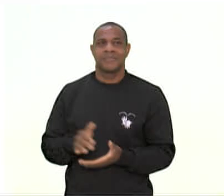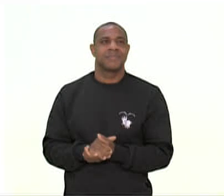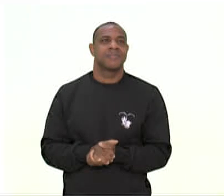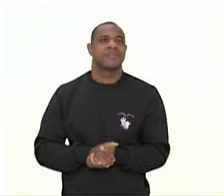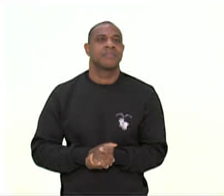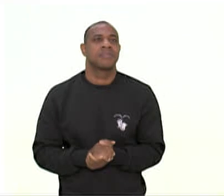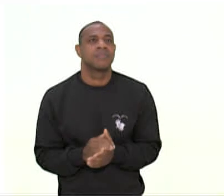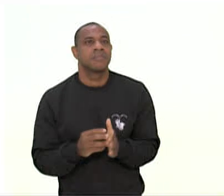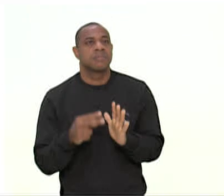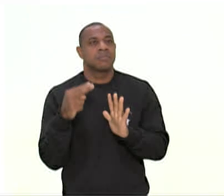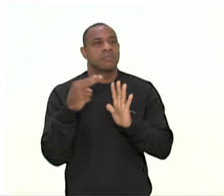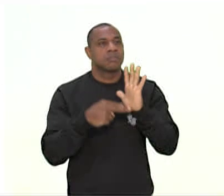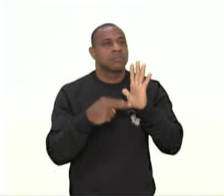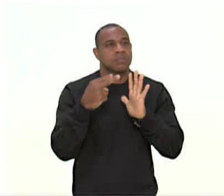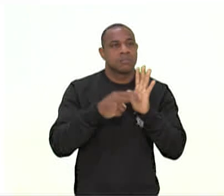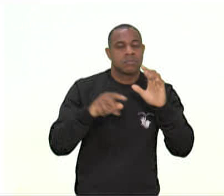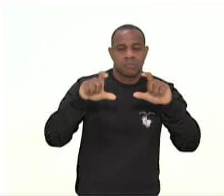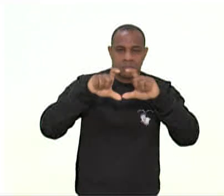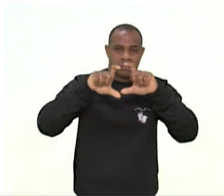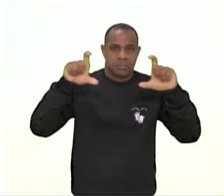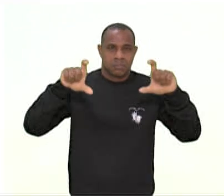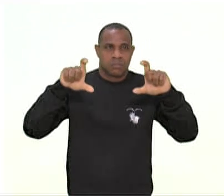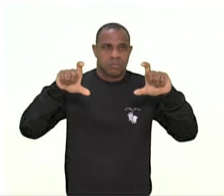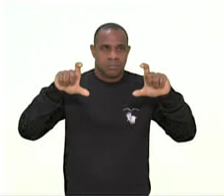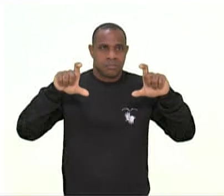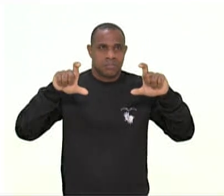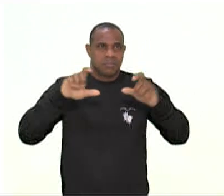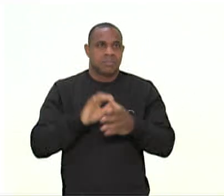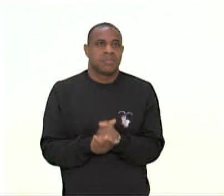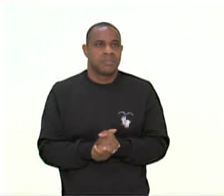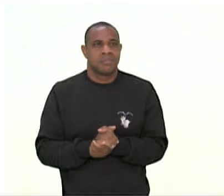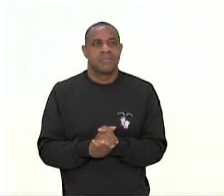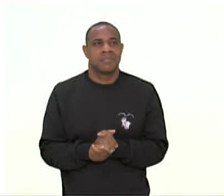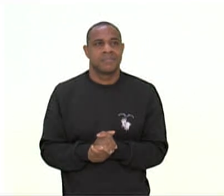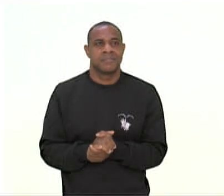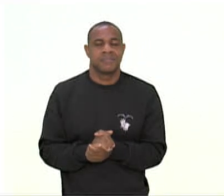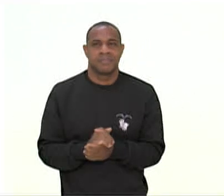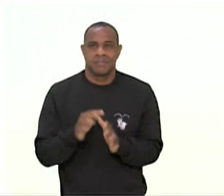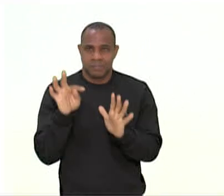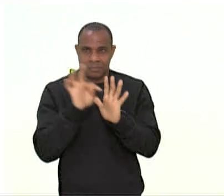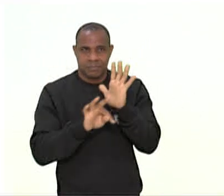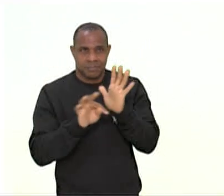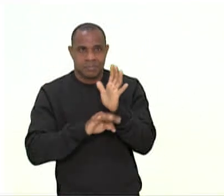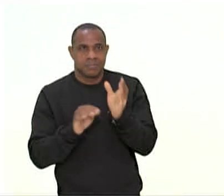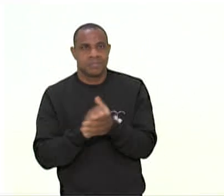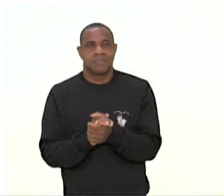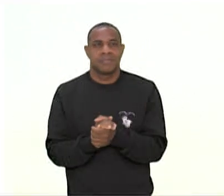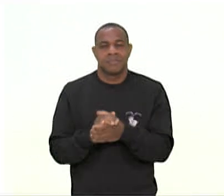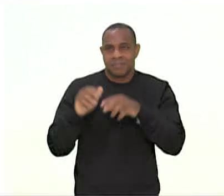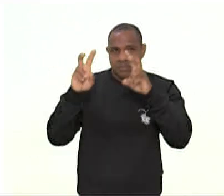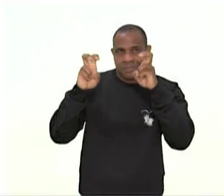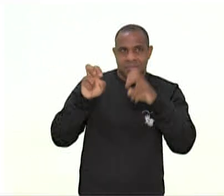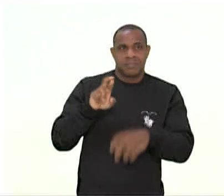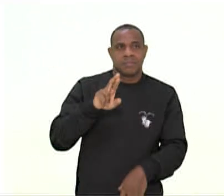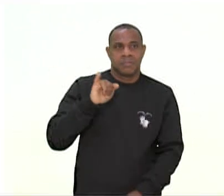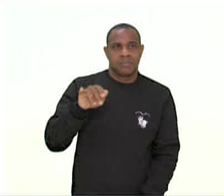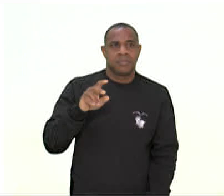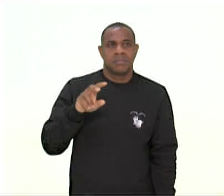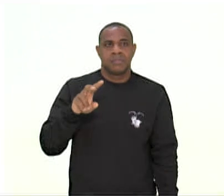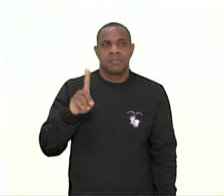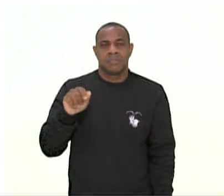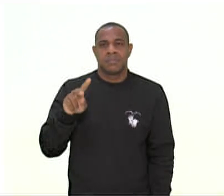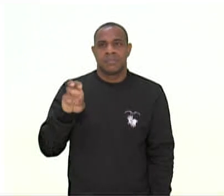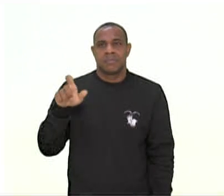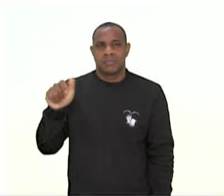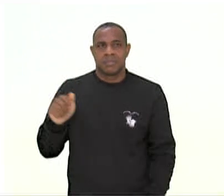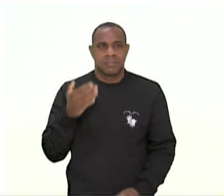E vamos ler então, relembrar aí um pouquinho do trecho do Rei da Vela. Abelardo I. Não faça ironia